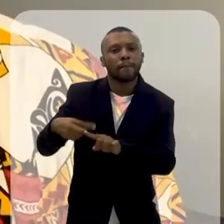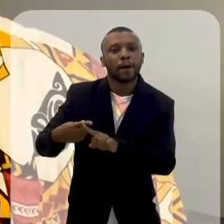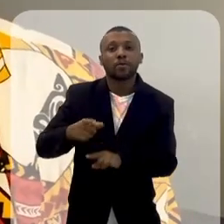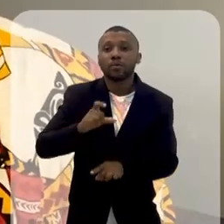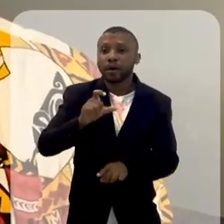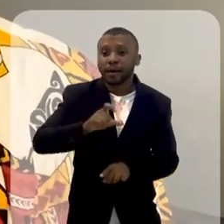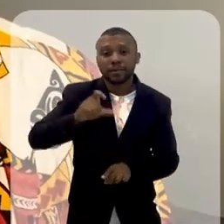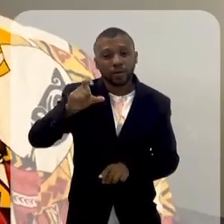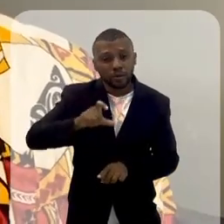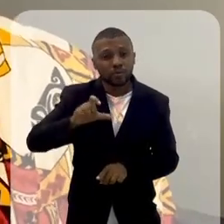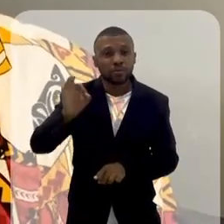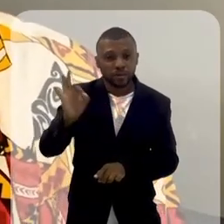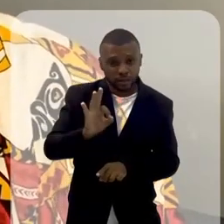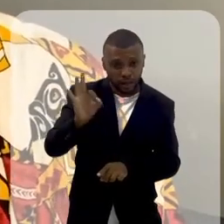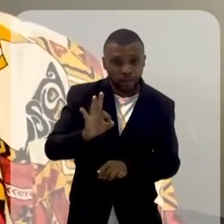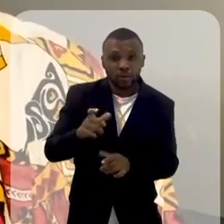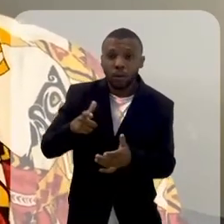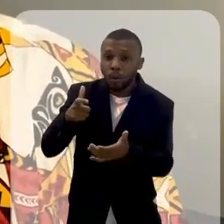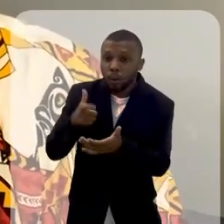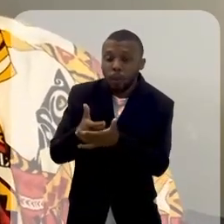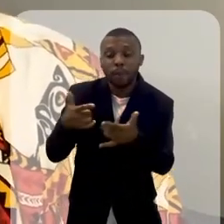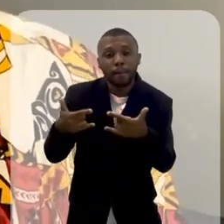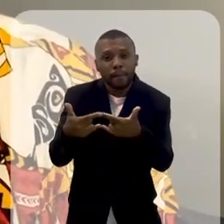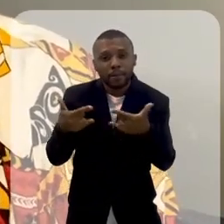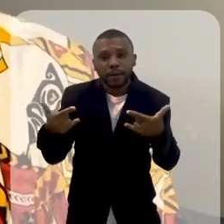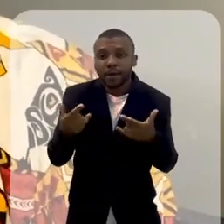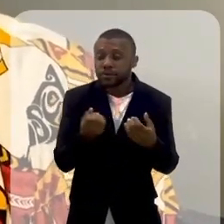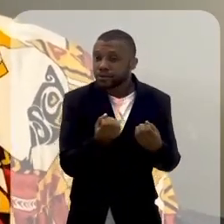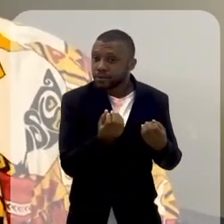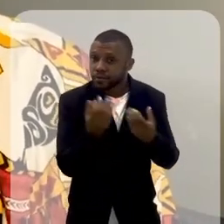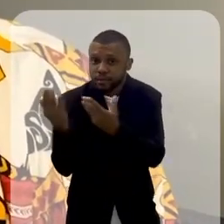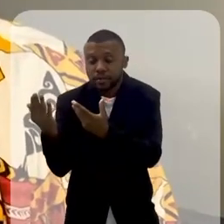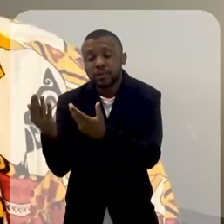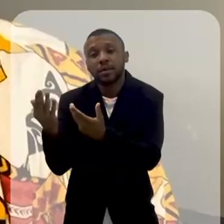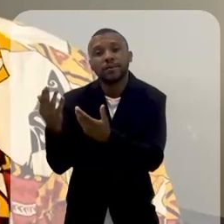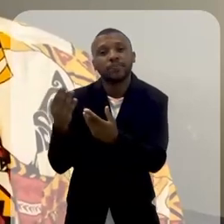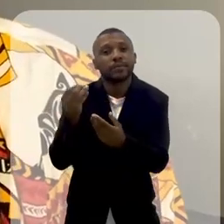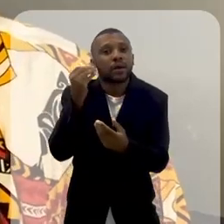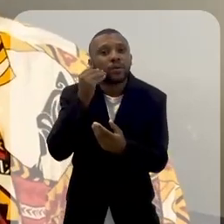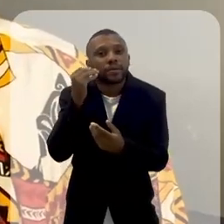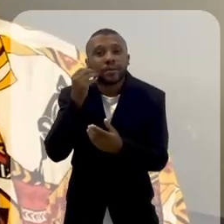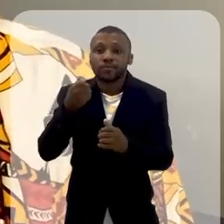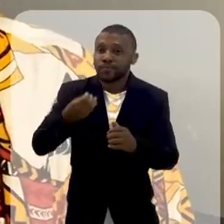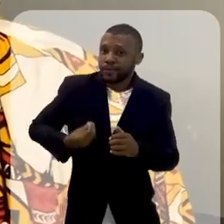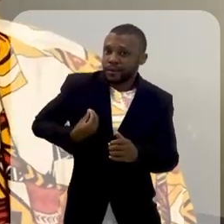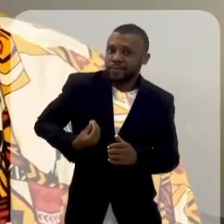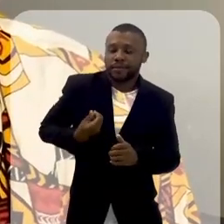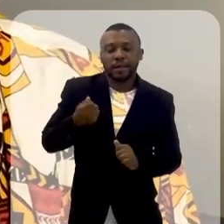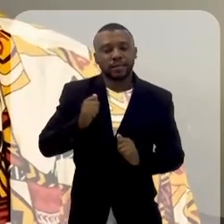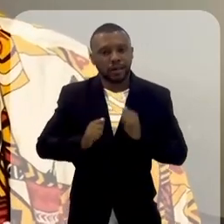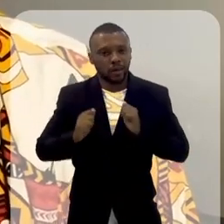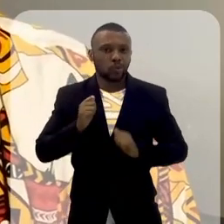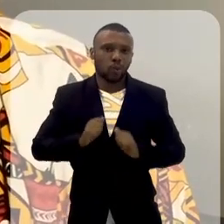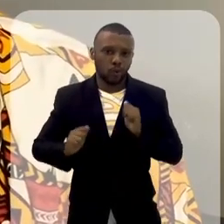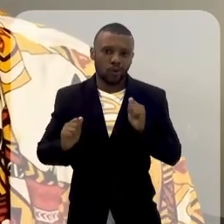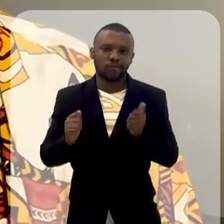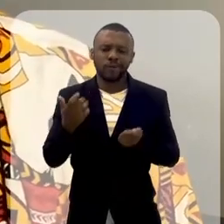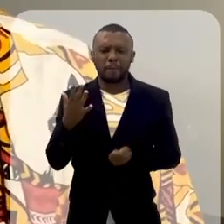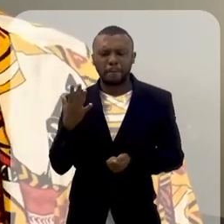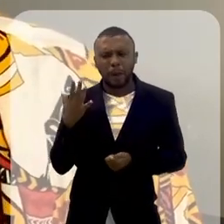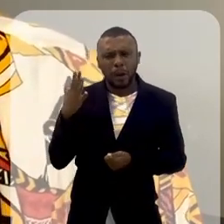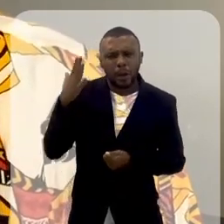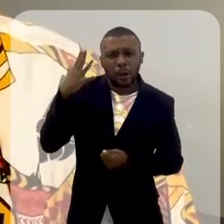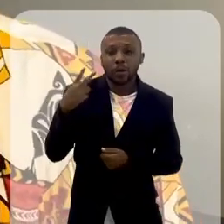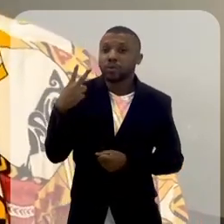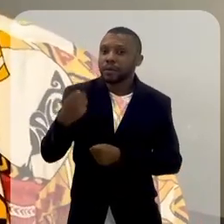guardo no bolso, pego um cartão de crédito, compro minha passagem só de ida e venho pro Rio de Janeiro para poder tentar a vida de ator. E, cara, não